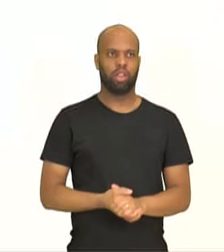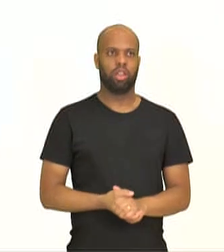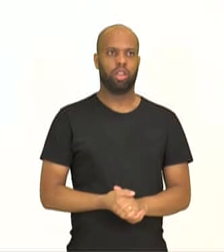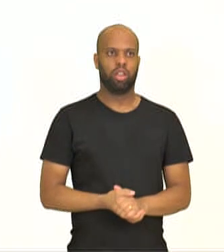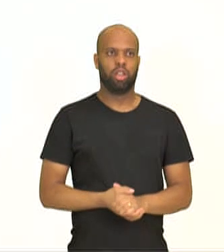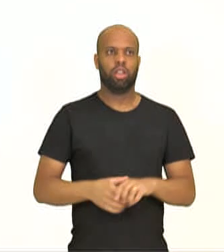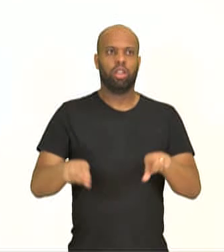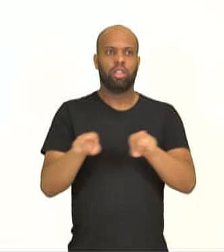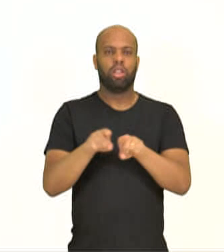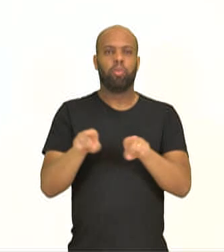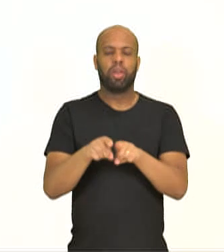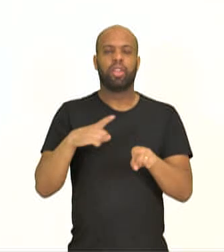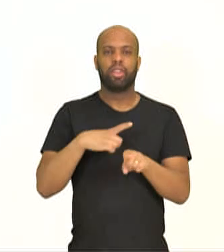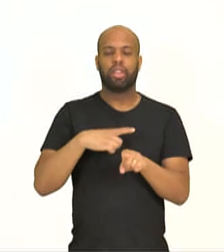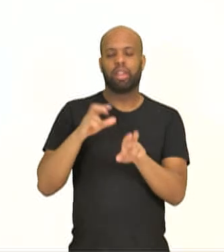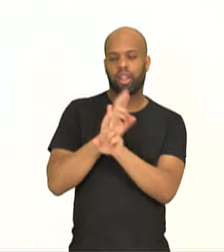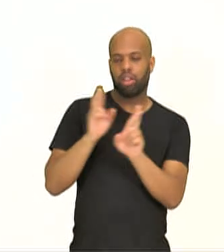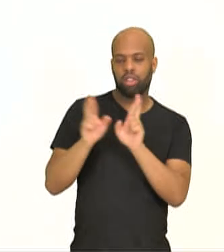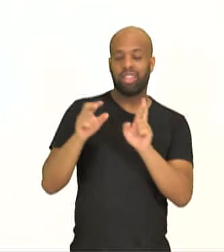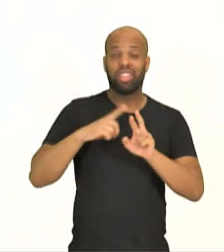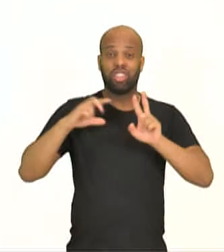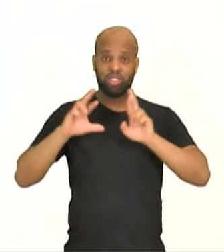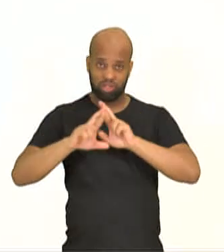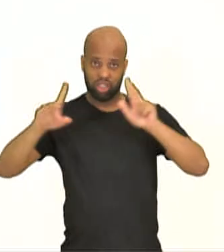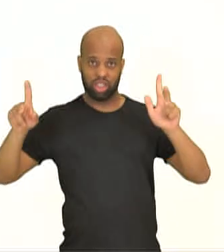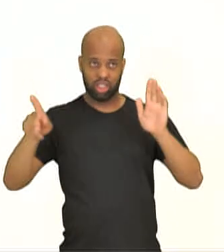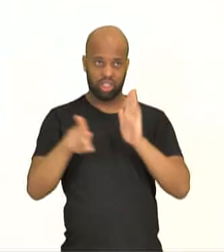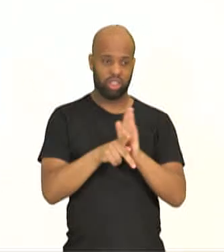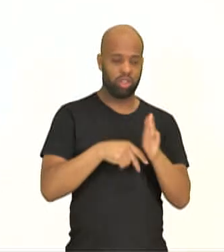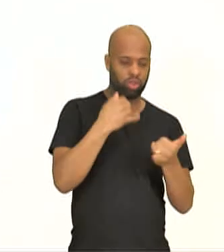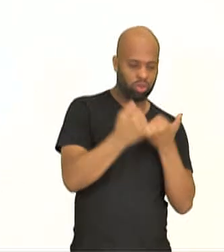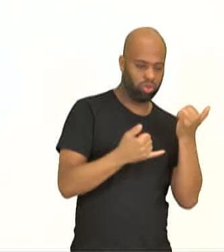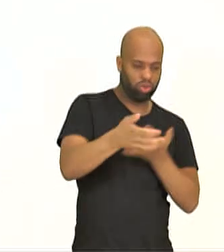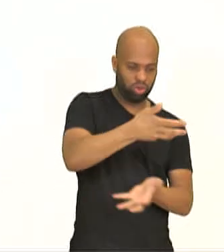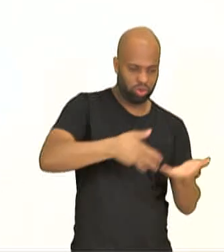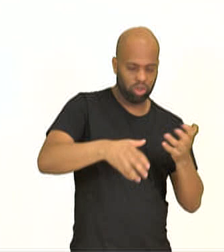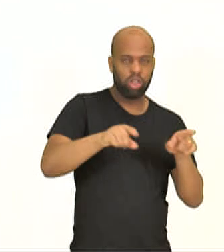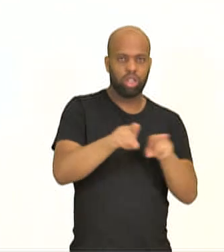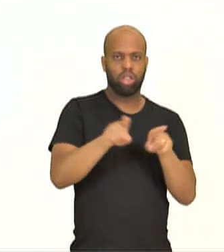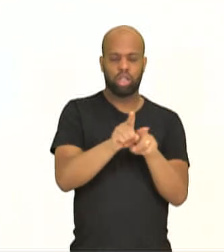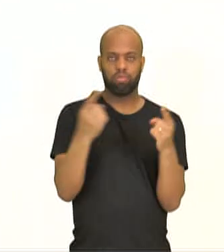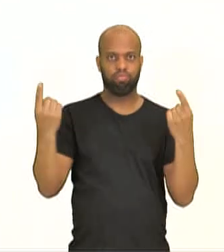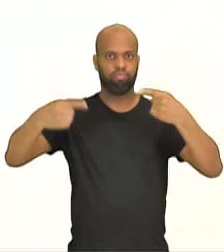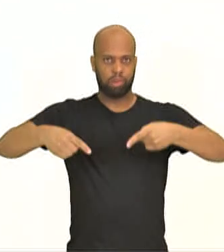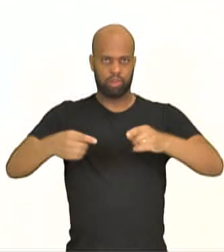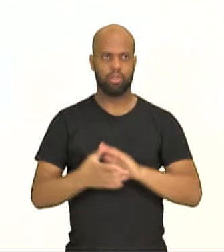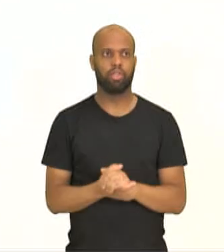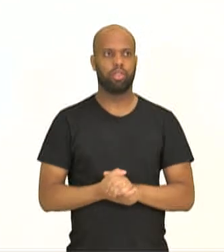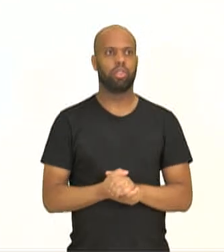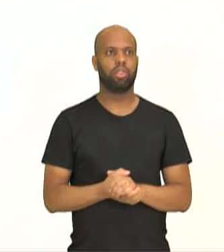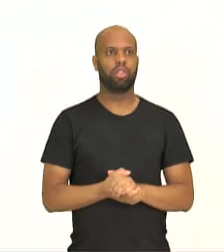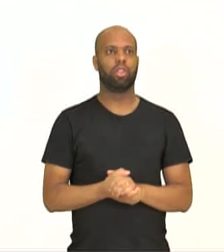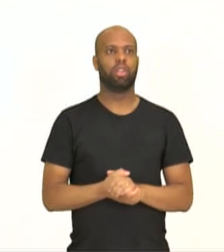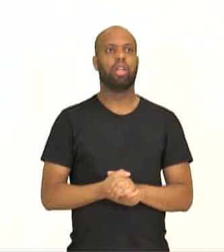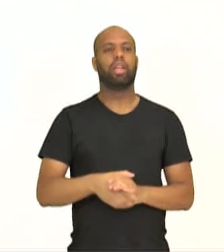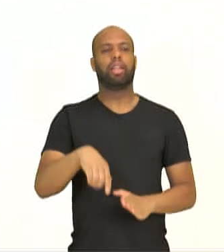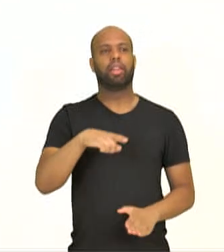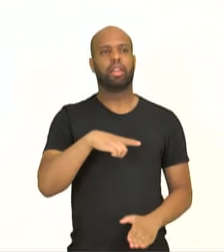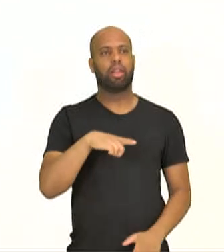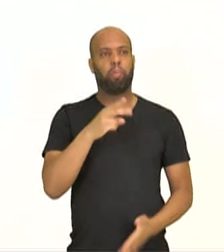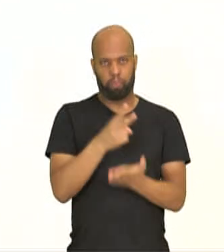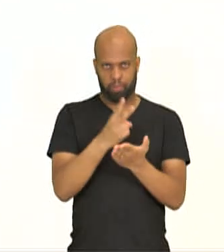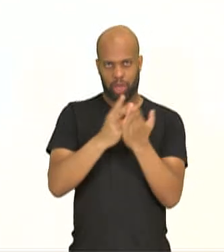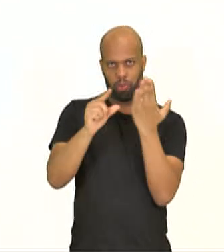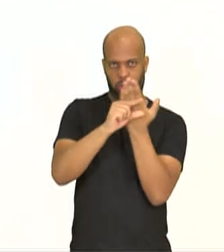E nós temos que associar também a diferença entre os jogos cooperativos e competitivos. Ainda segundo Orlick,